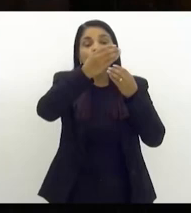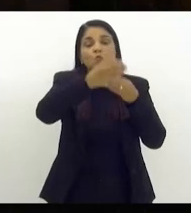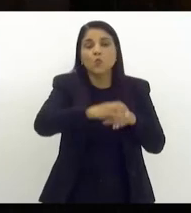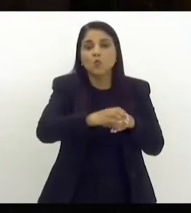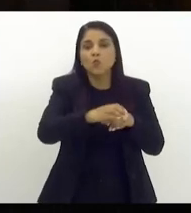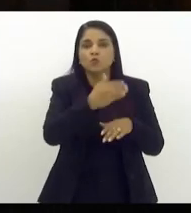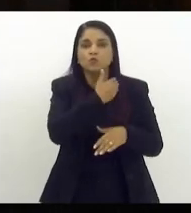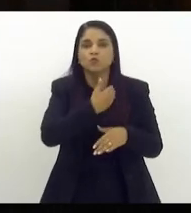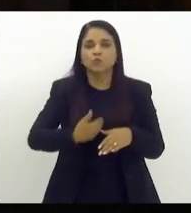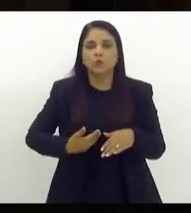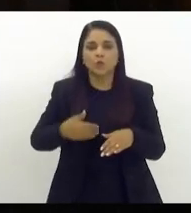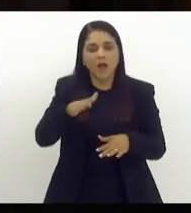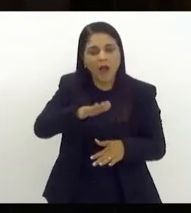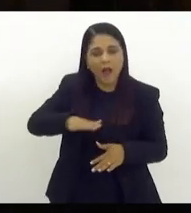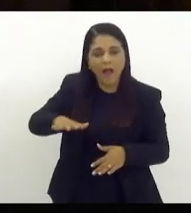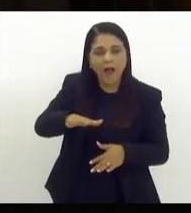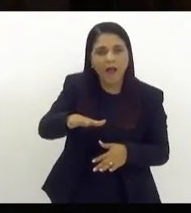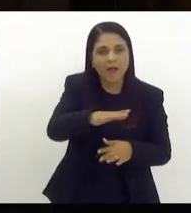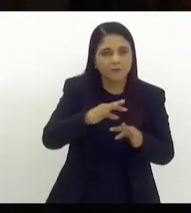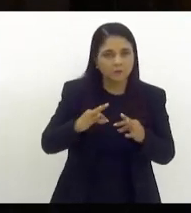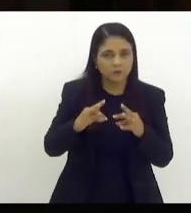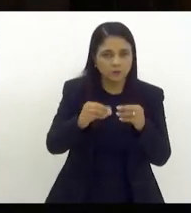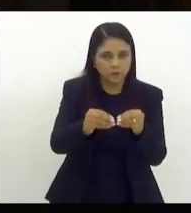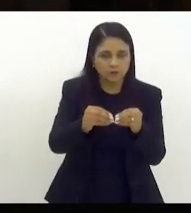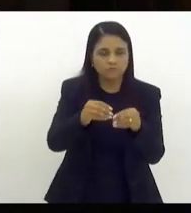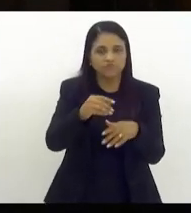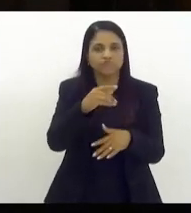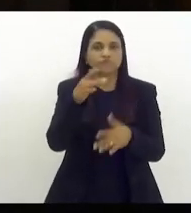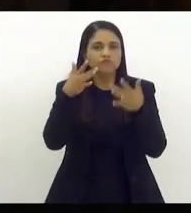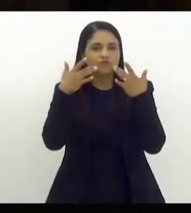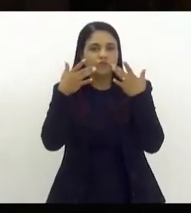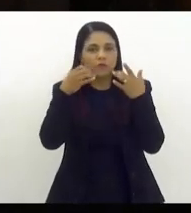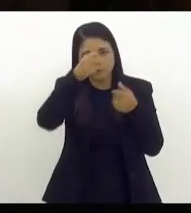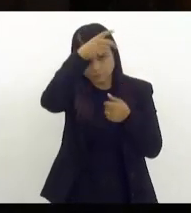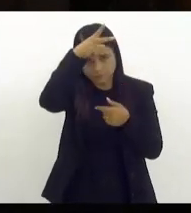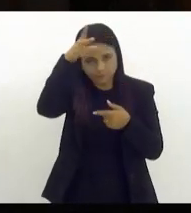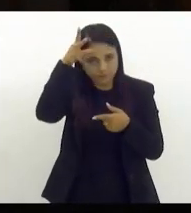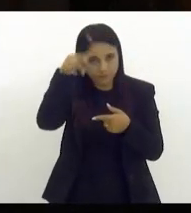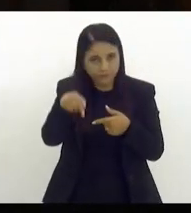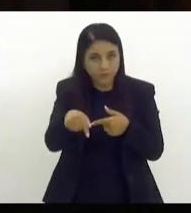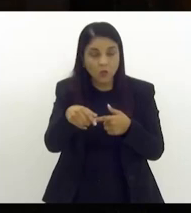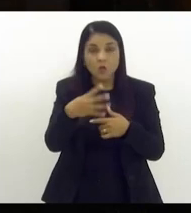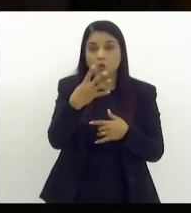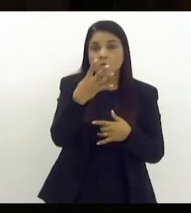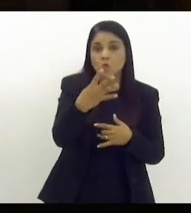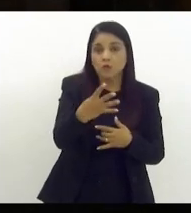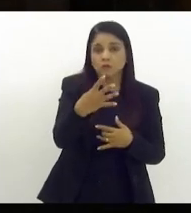áreas da Fundação Teatro Municipal. Com